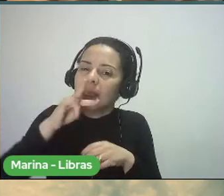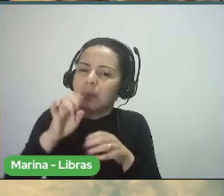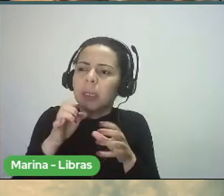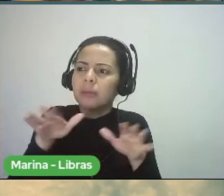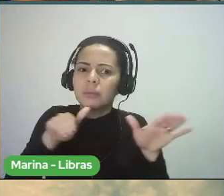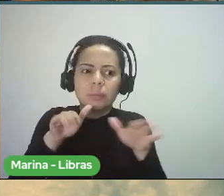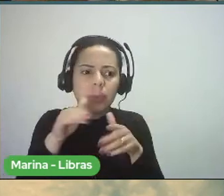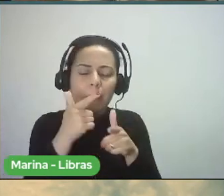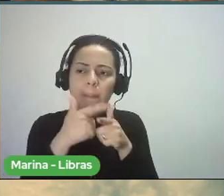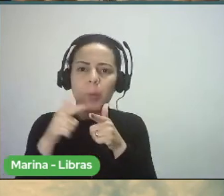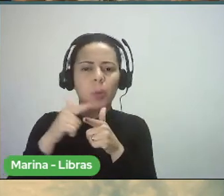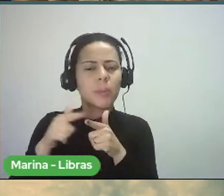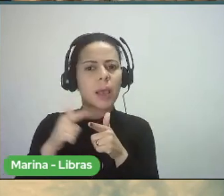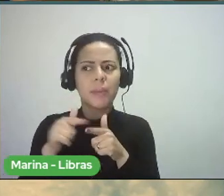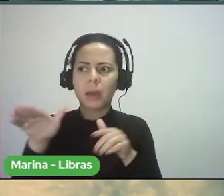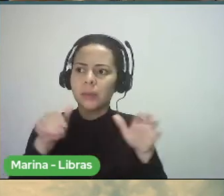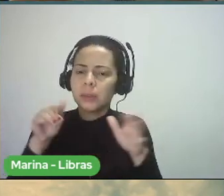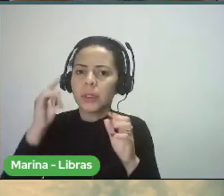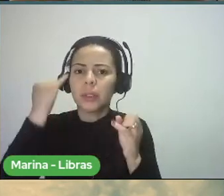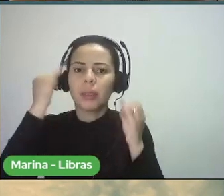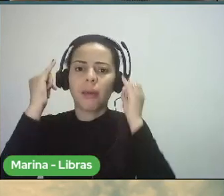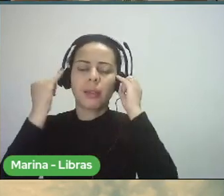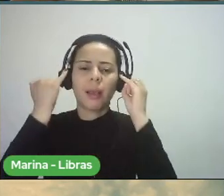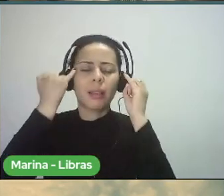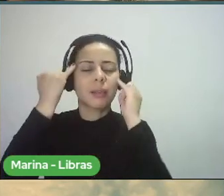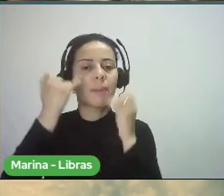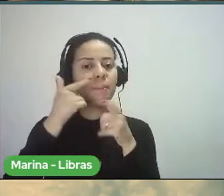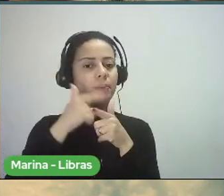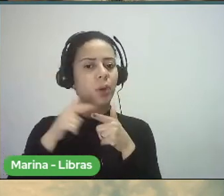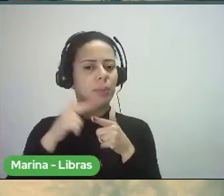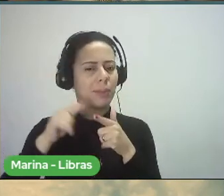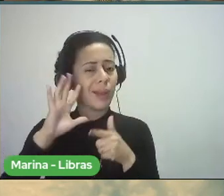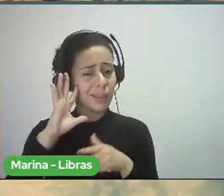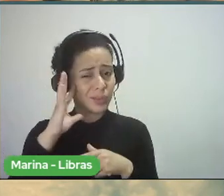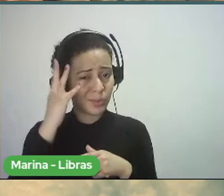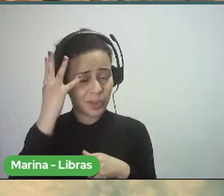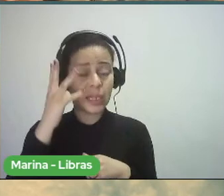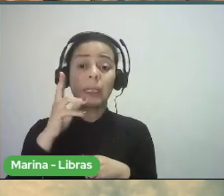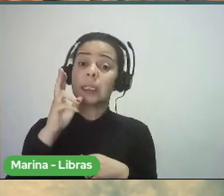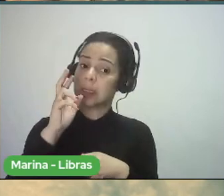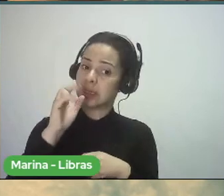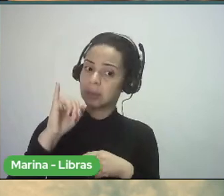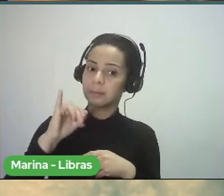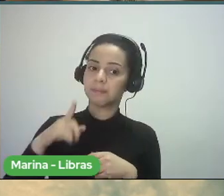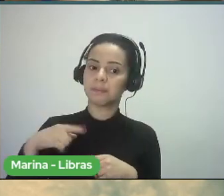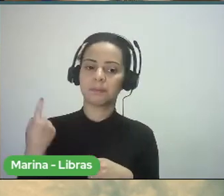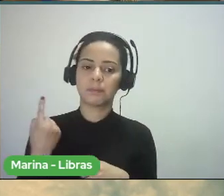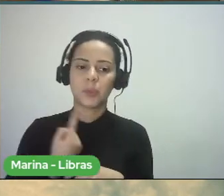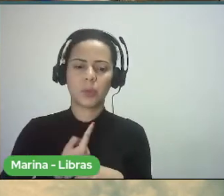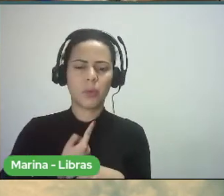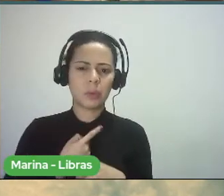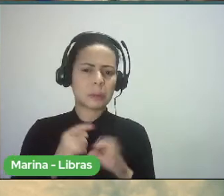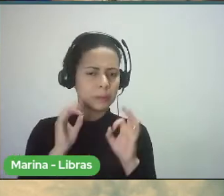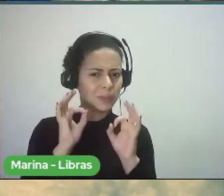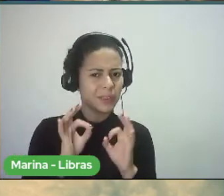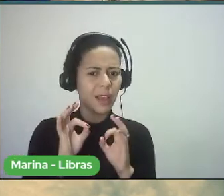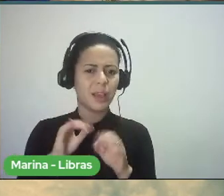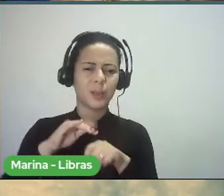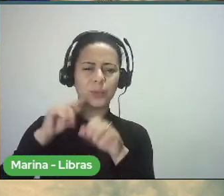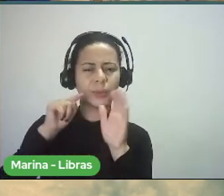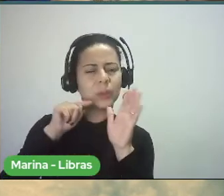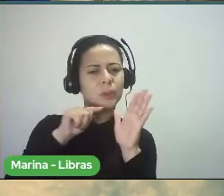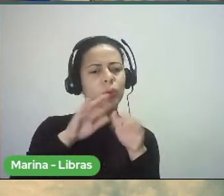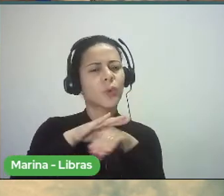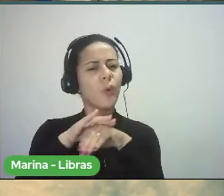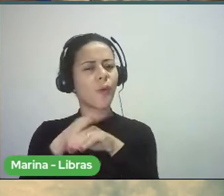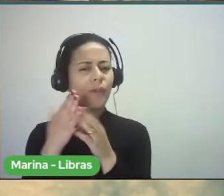então para então a gente fala em atividade a gente se a gente mais efetiva a gente entrega soluções mais rápido e se a gente acerta né